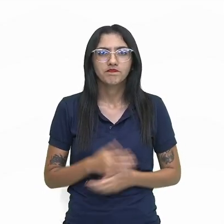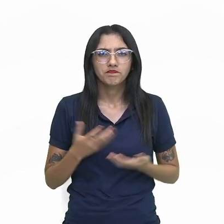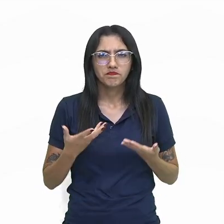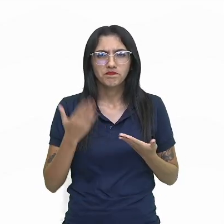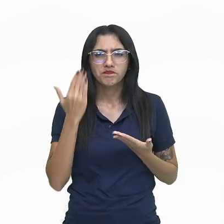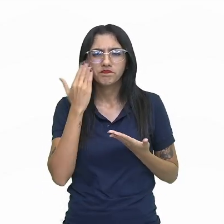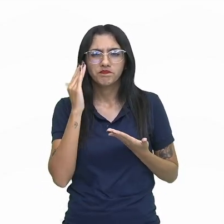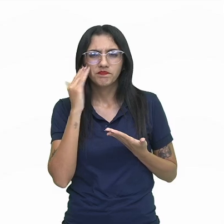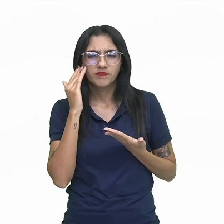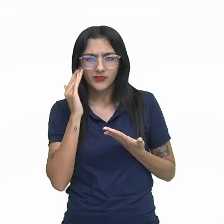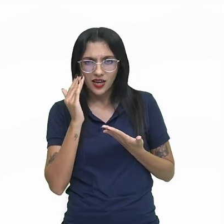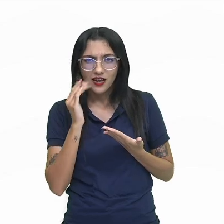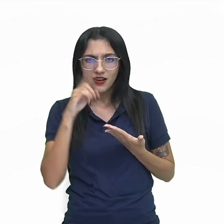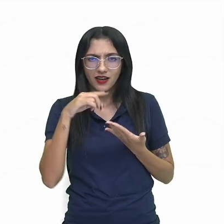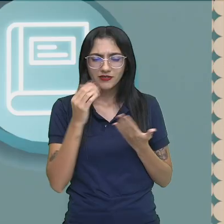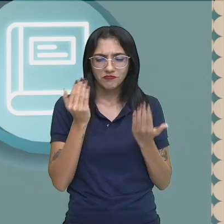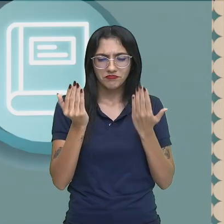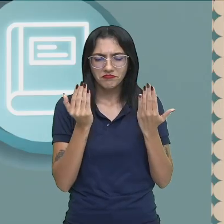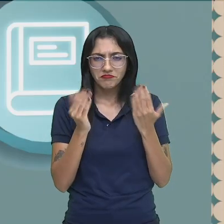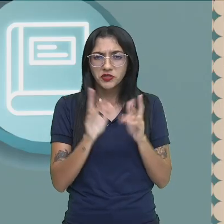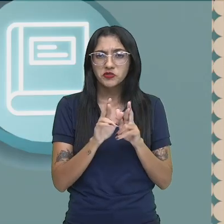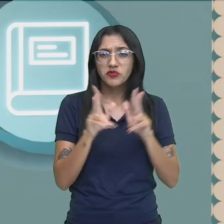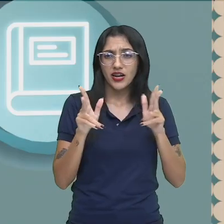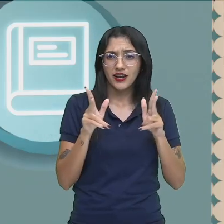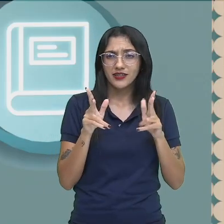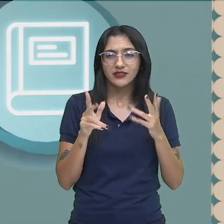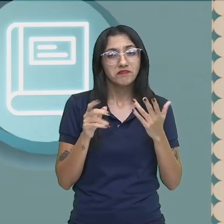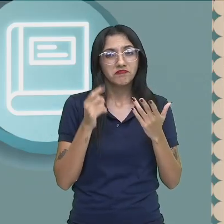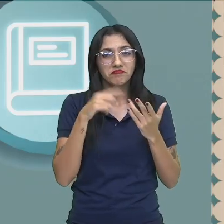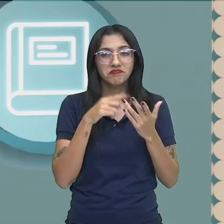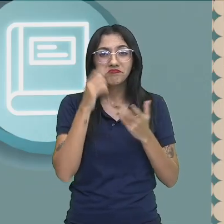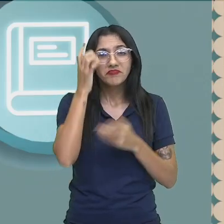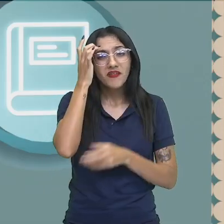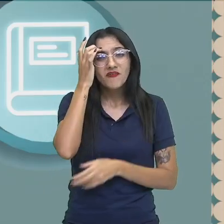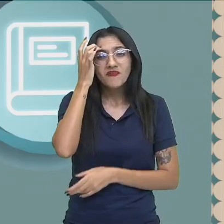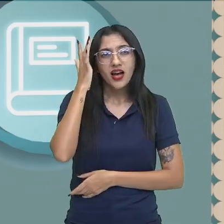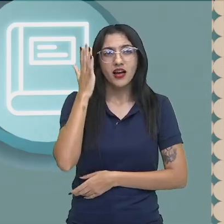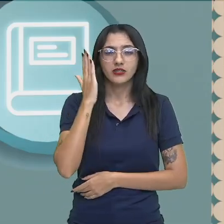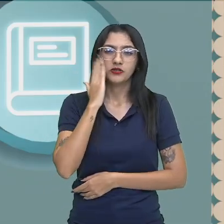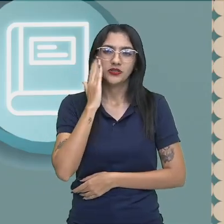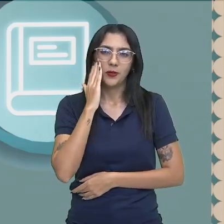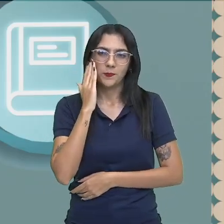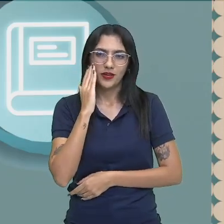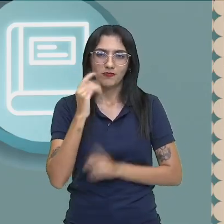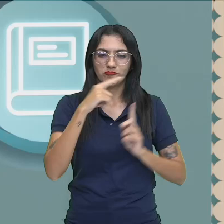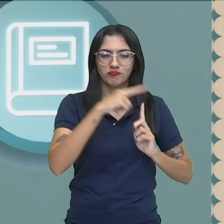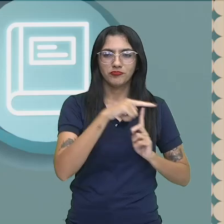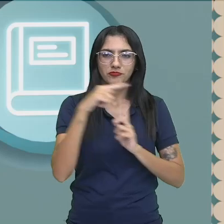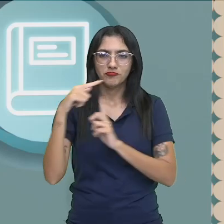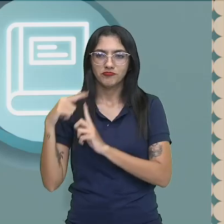Compreenderam a diferença? Não é fácil saber quando é restritiva e quando é